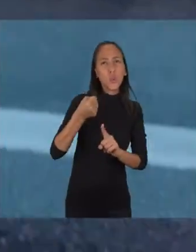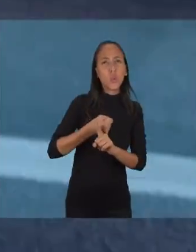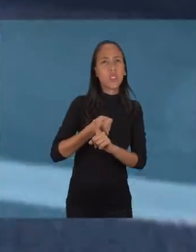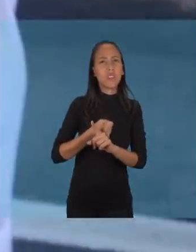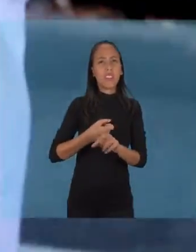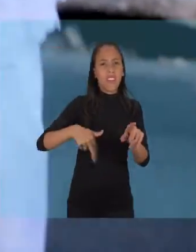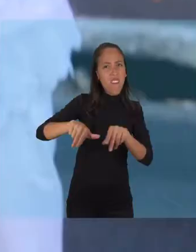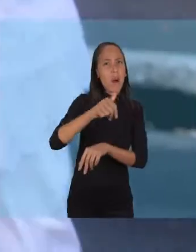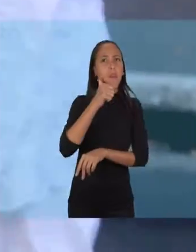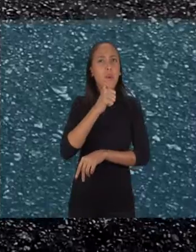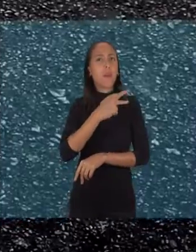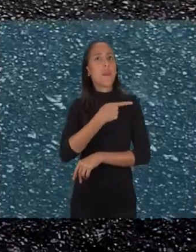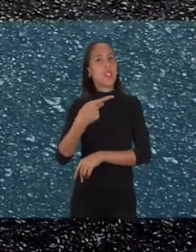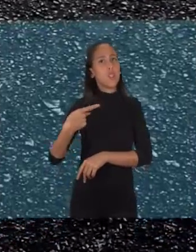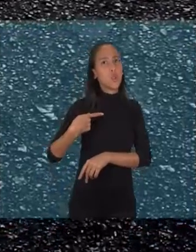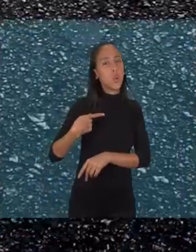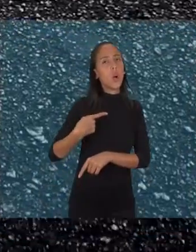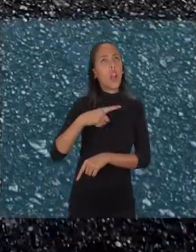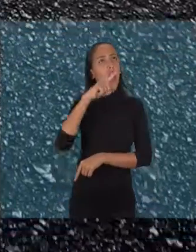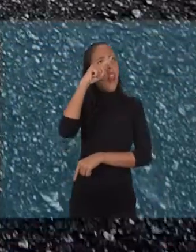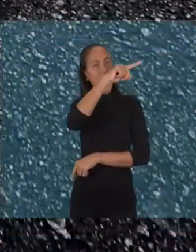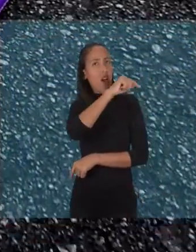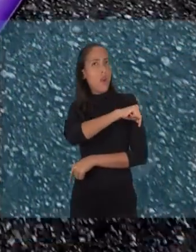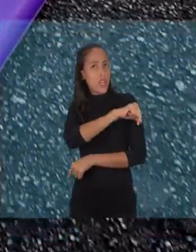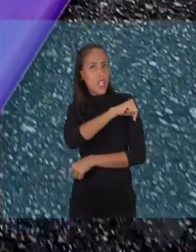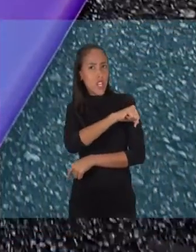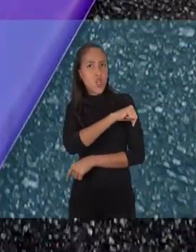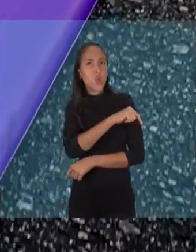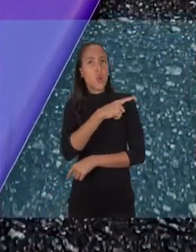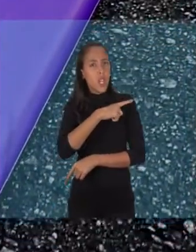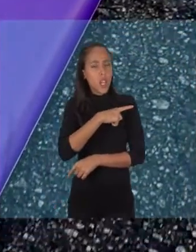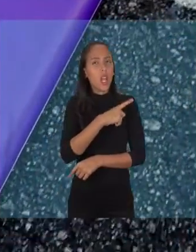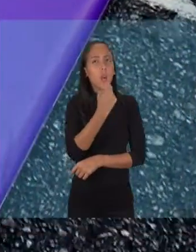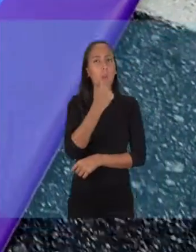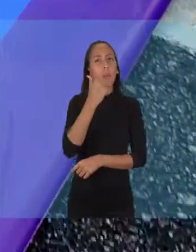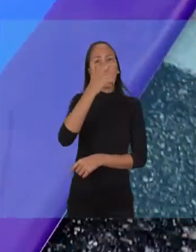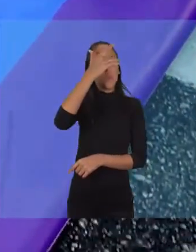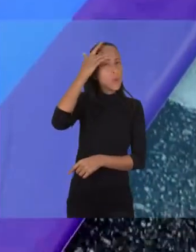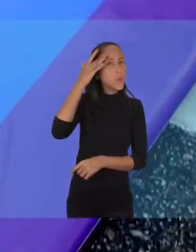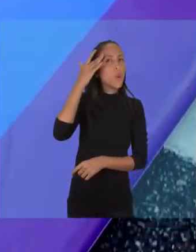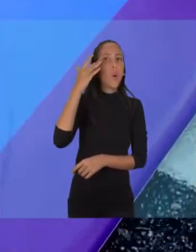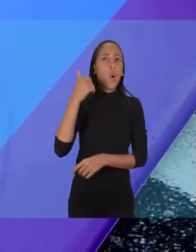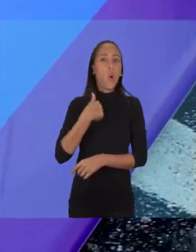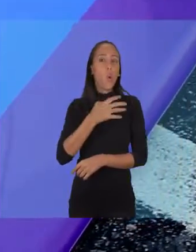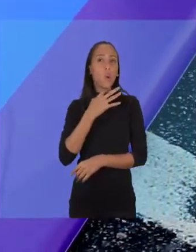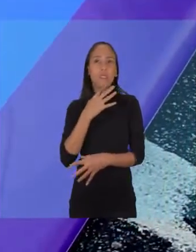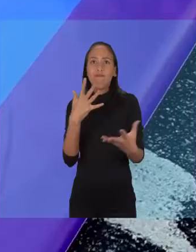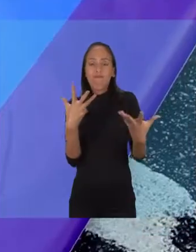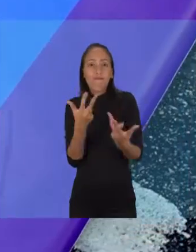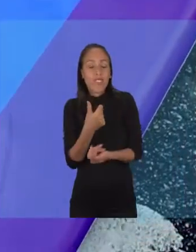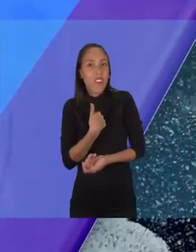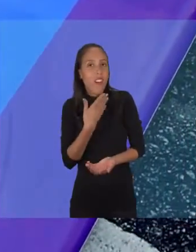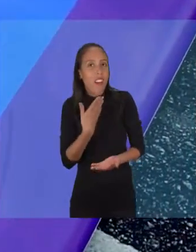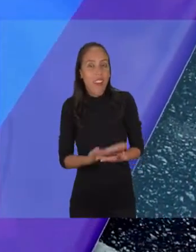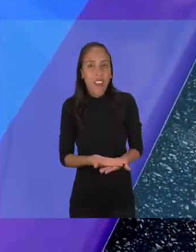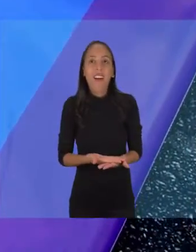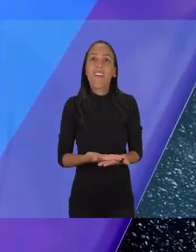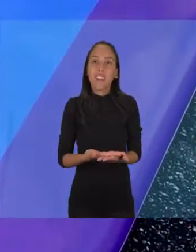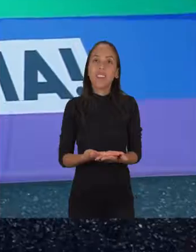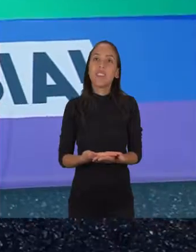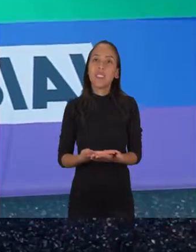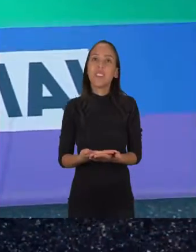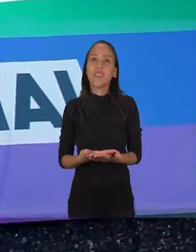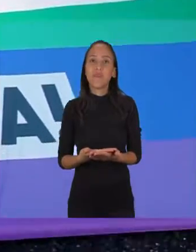Várias pastoras, principalmente lá no Rio de Janeiro também tem figuras assim ilustres que eu conheci o ano passado, que eu me encantei. Uma